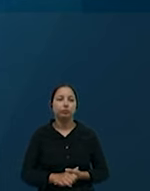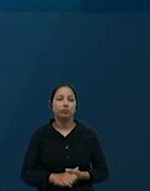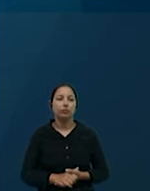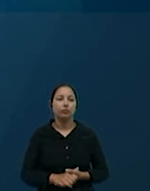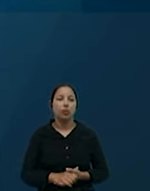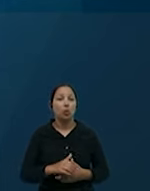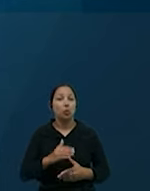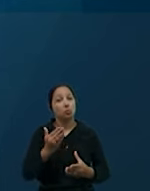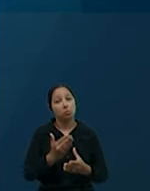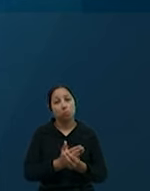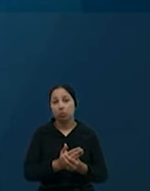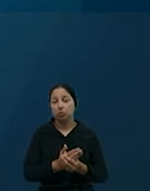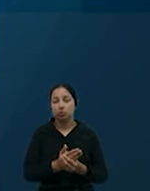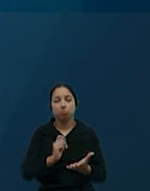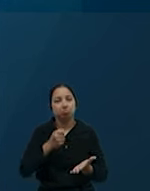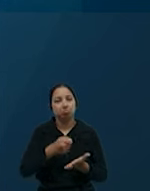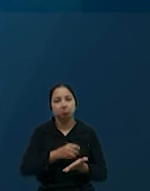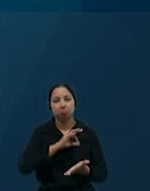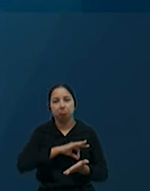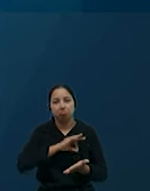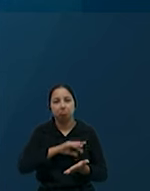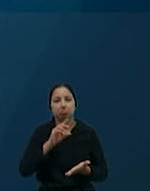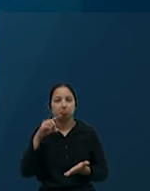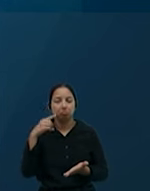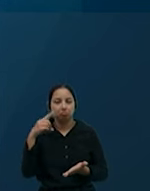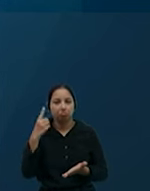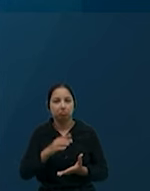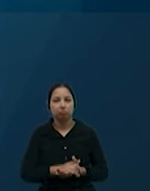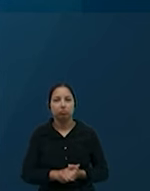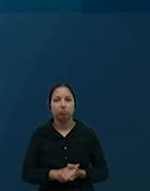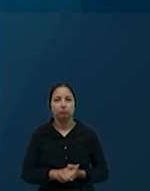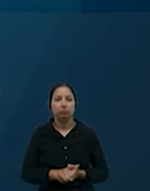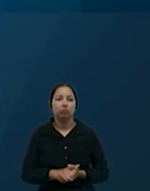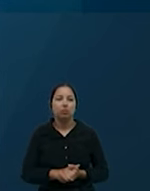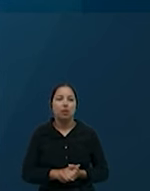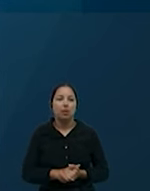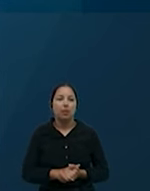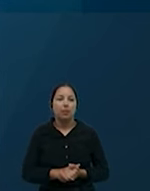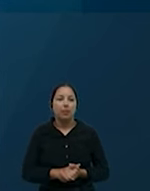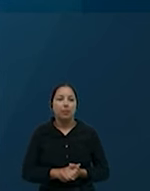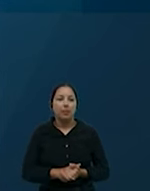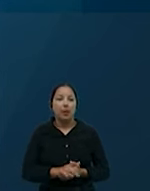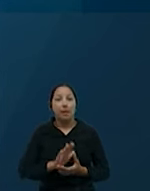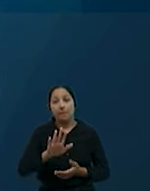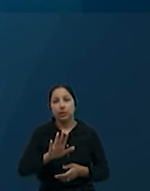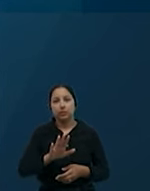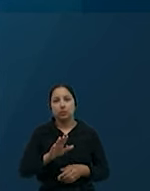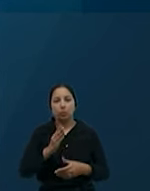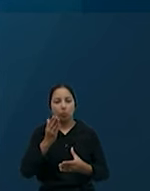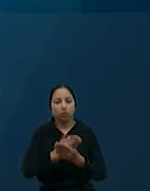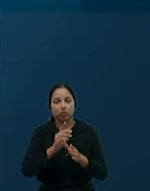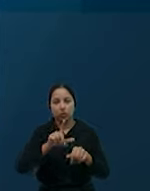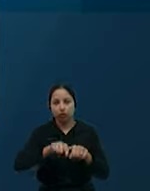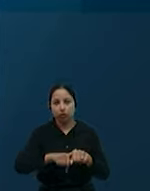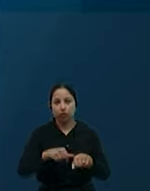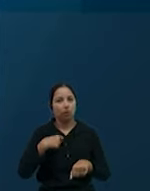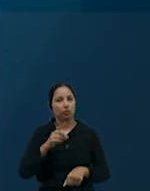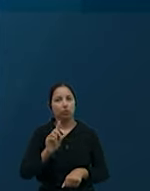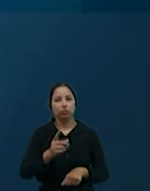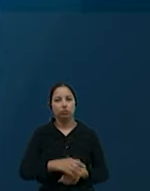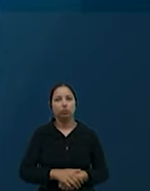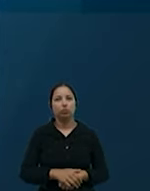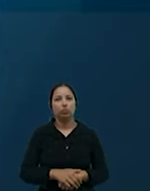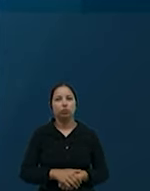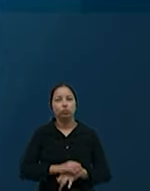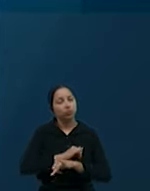eu reconheci que os requisitos estavam preenchidos, mas eu não adiei. Tá, o despacho foi publicado, presidente,